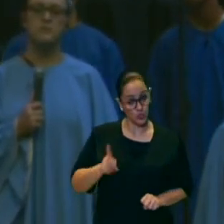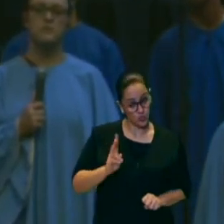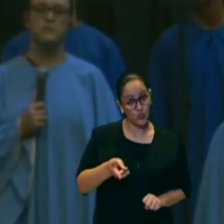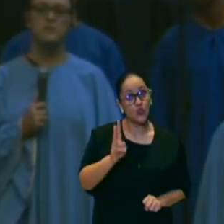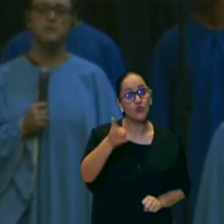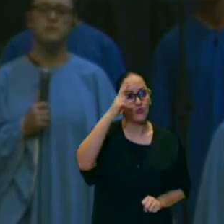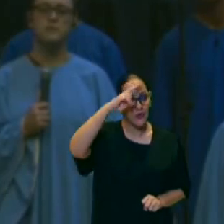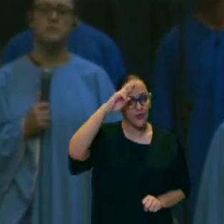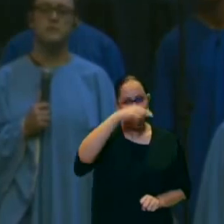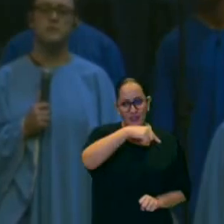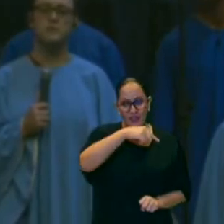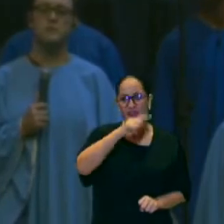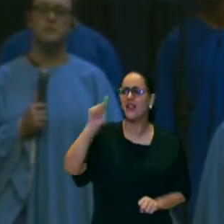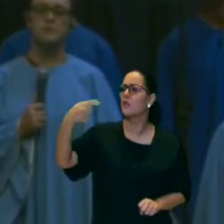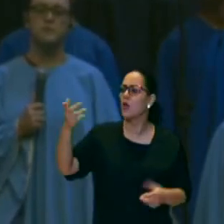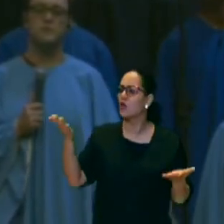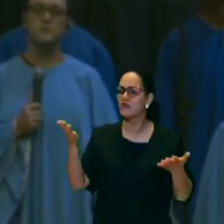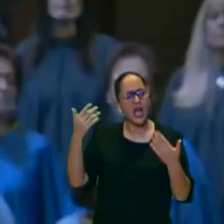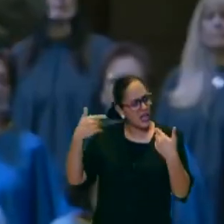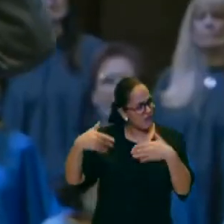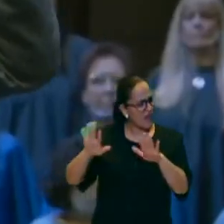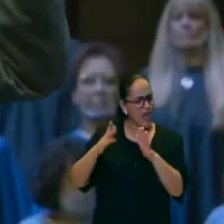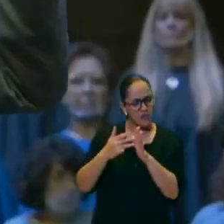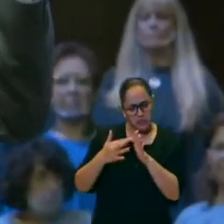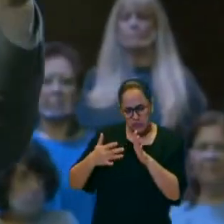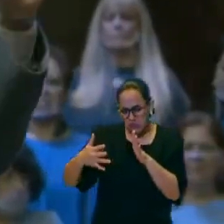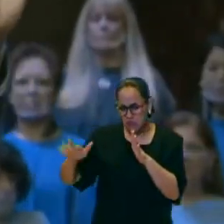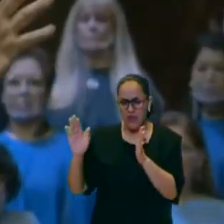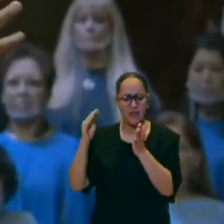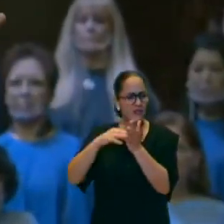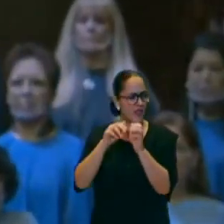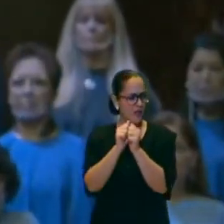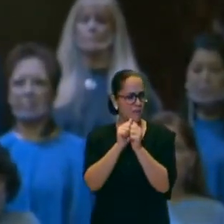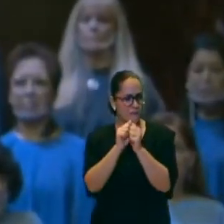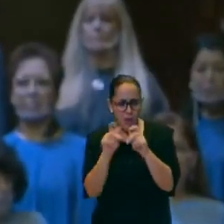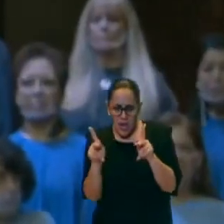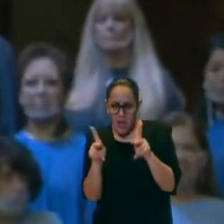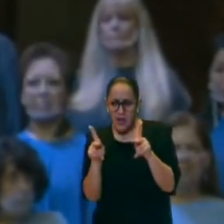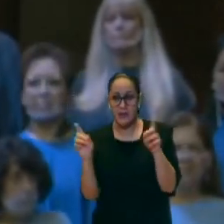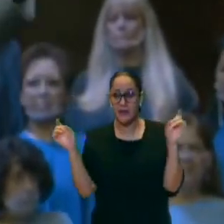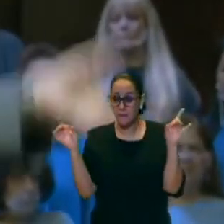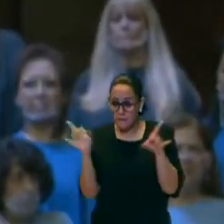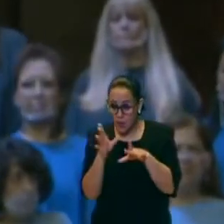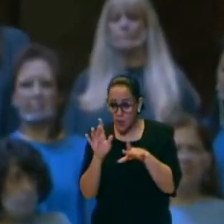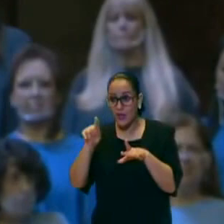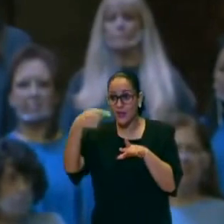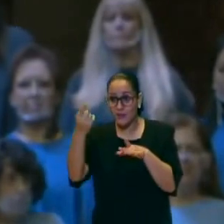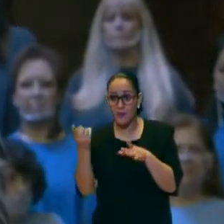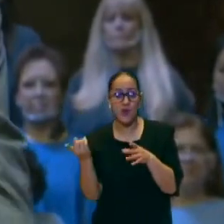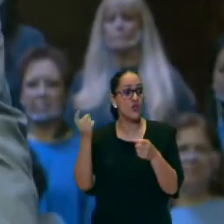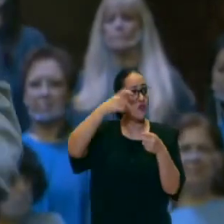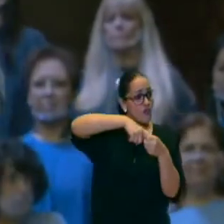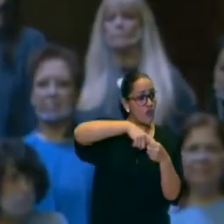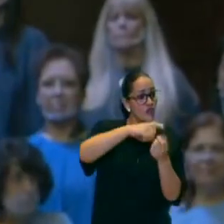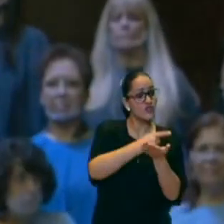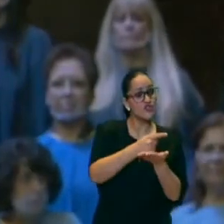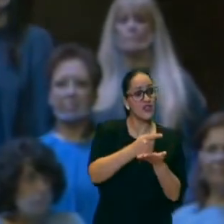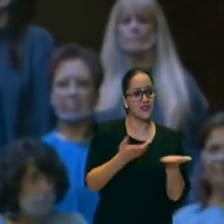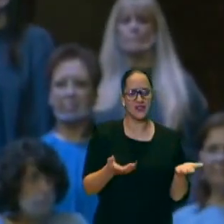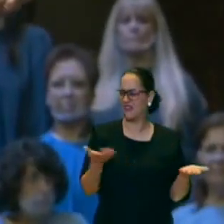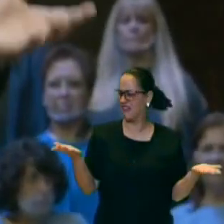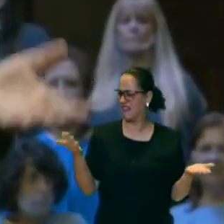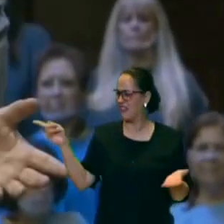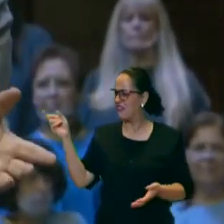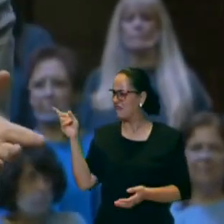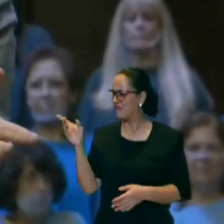continuação da história. E depois vai seguindo todo o Novo Testamento, termina, e você depois começa o Velho. Você vai dizer: mas por que eu começo